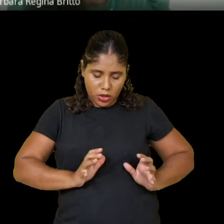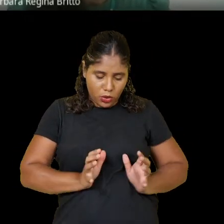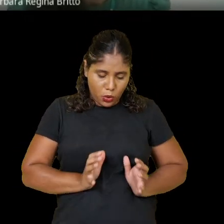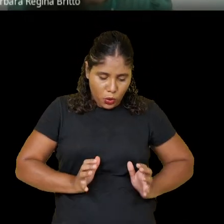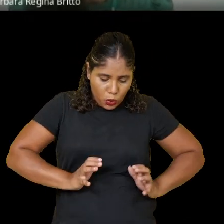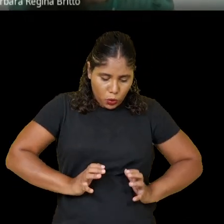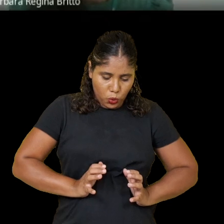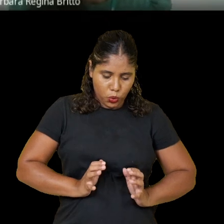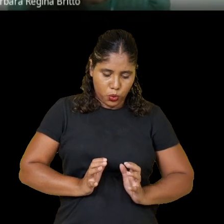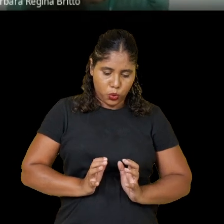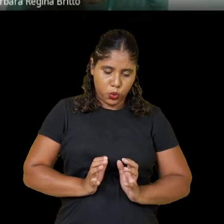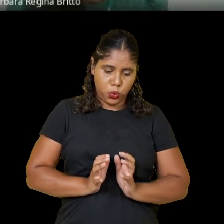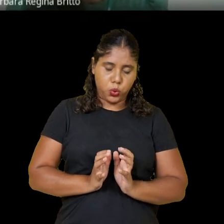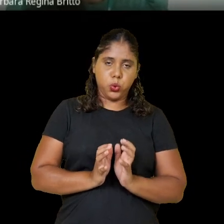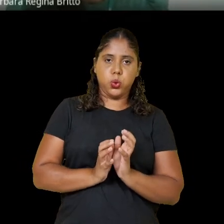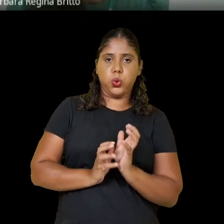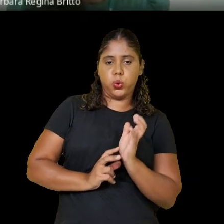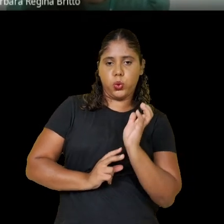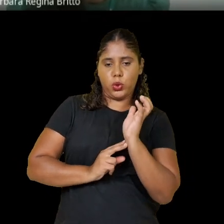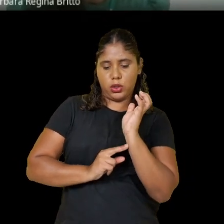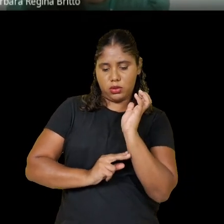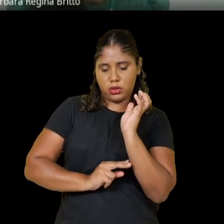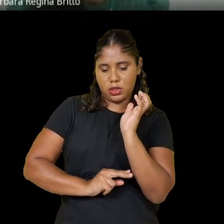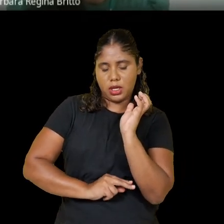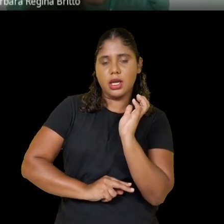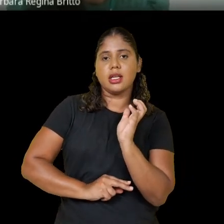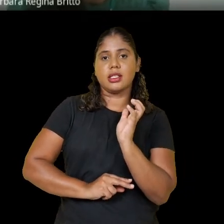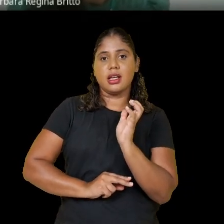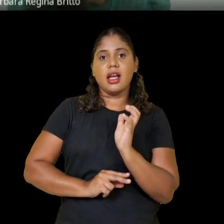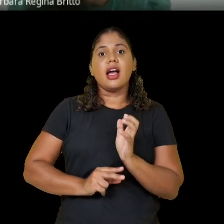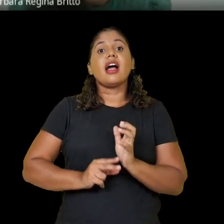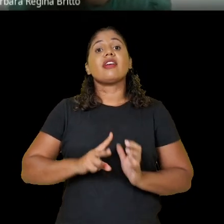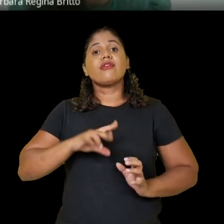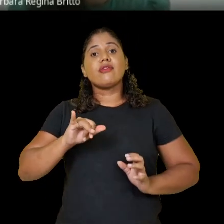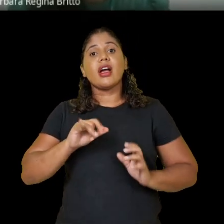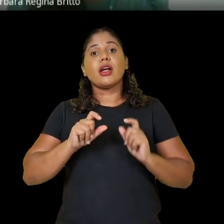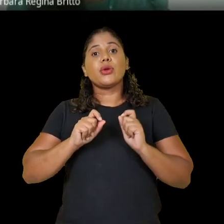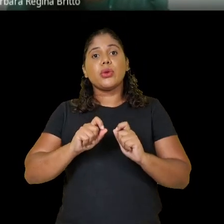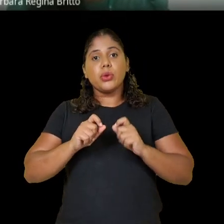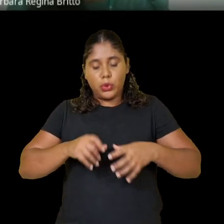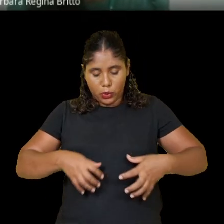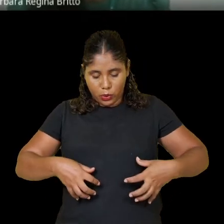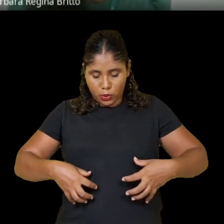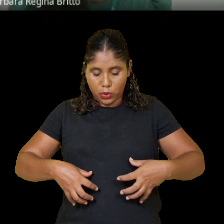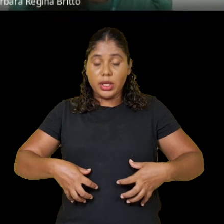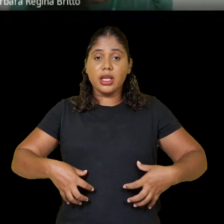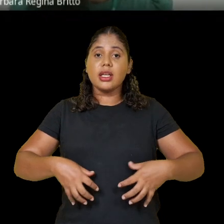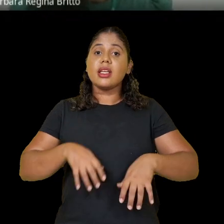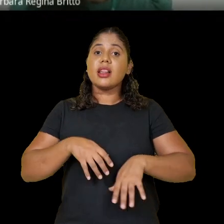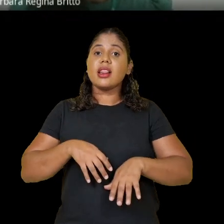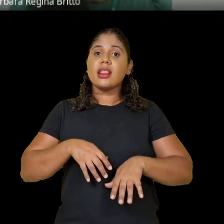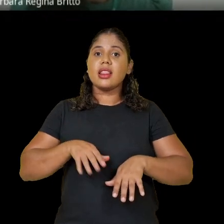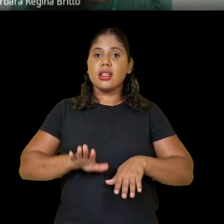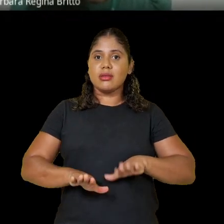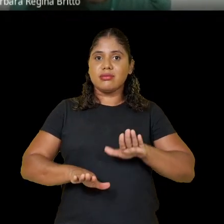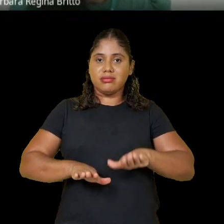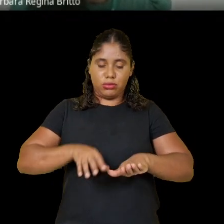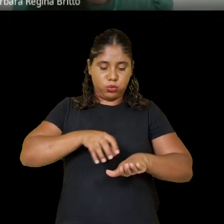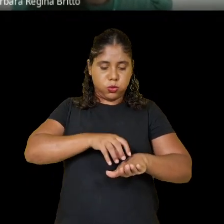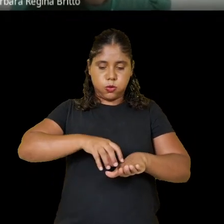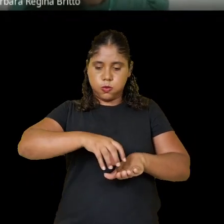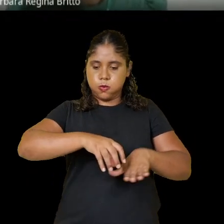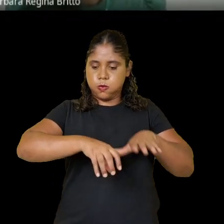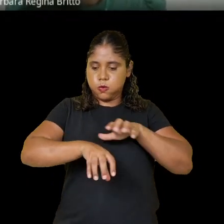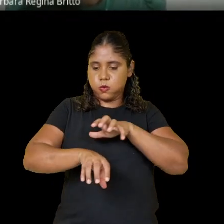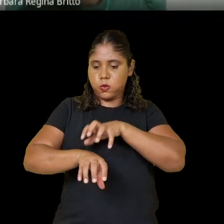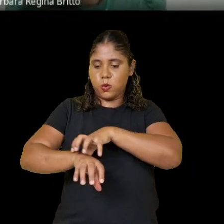do útero às veias da pelve. E aí, isso faz com que haja edema nos membros inferiores. Lógico, a gente tem que